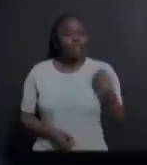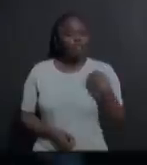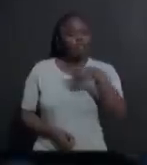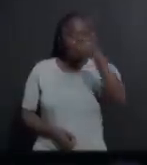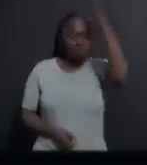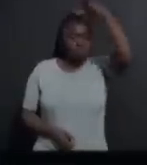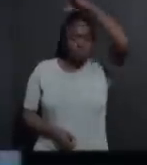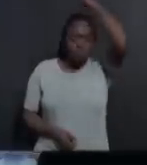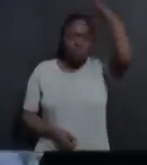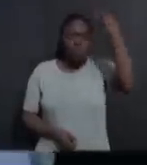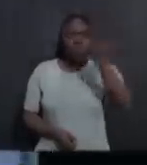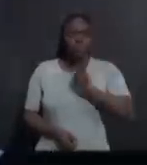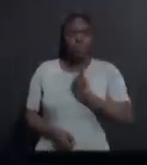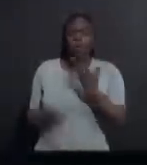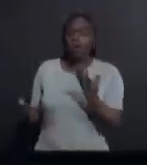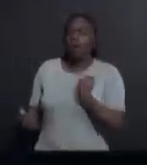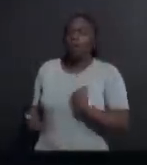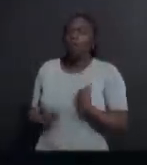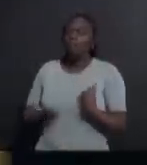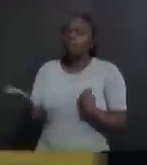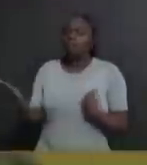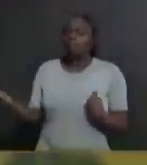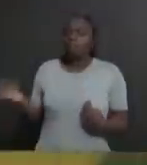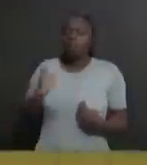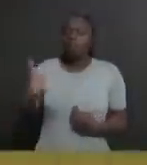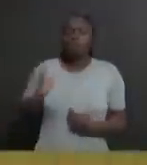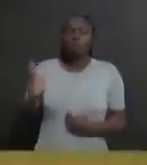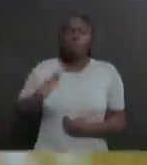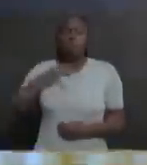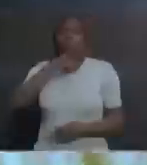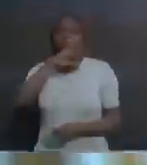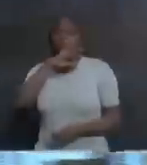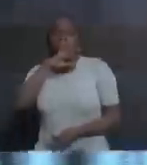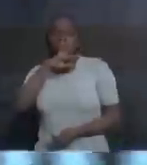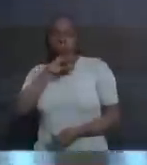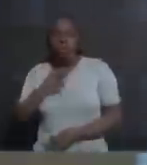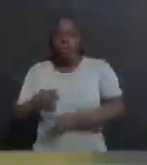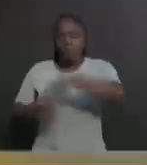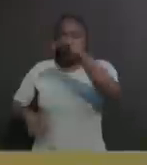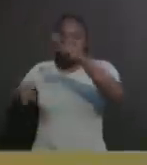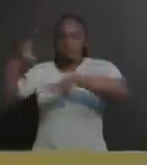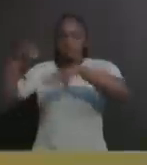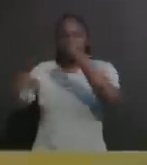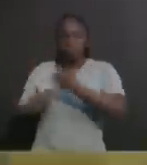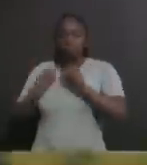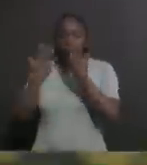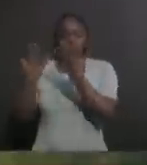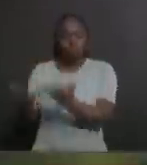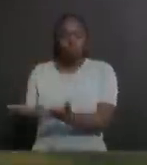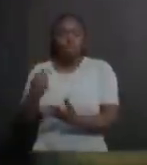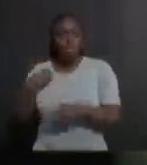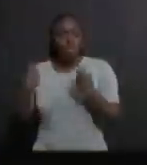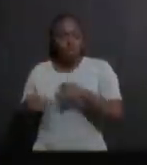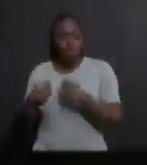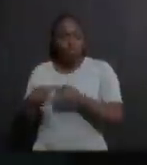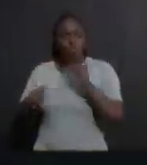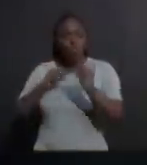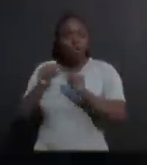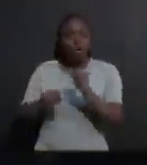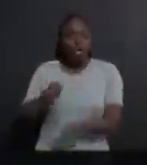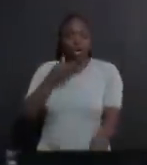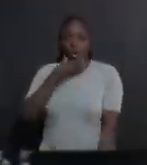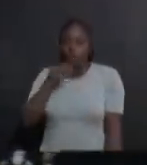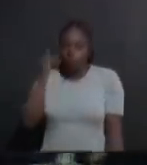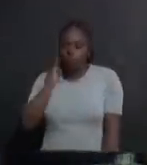falou comigo assim: filho, a vida deles está toda amarga. Eles estão dentro dos castelos aqui dentro. Sabe o que eu estou precisando aqui em Palm Beach, filho?